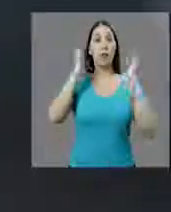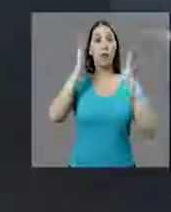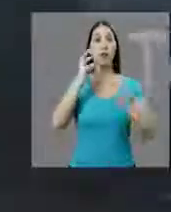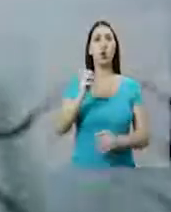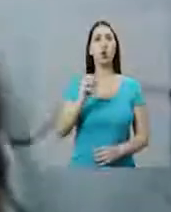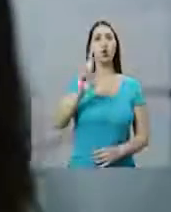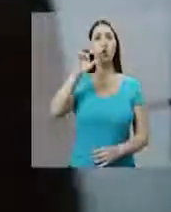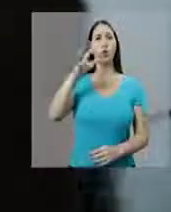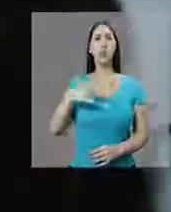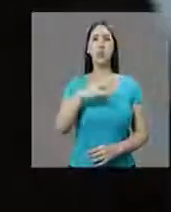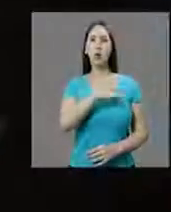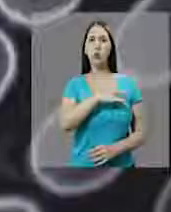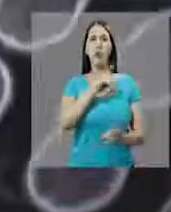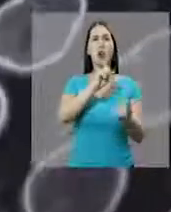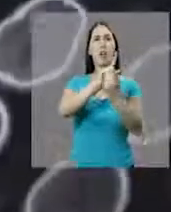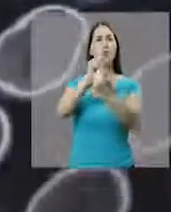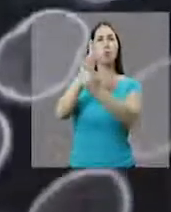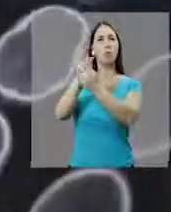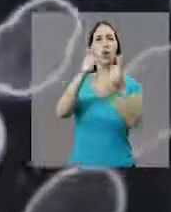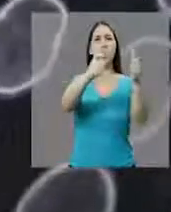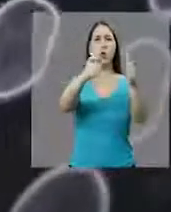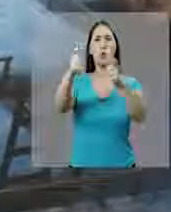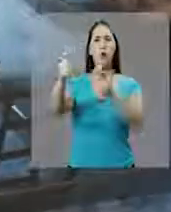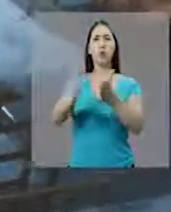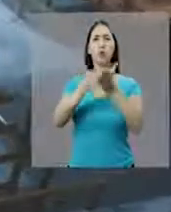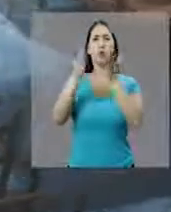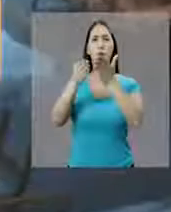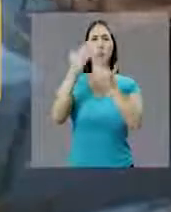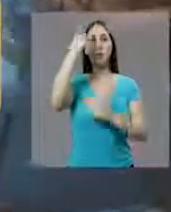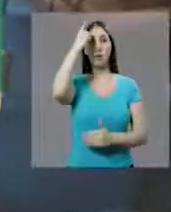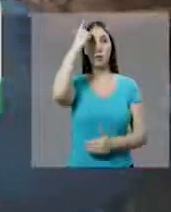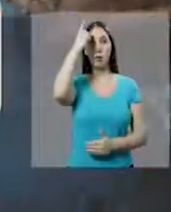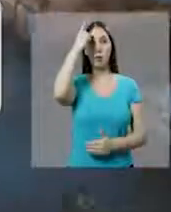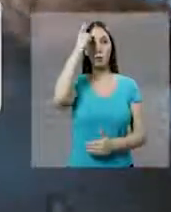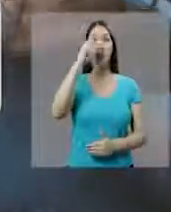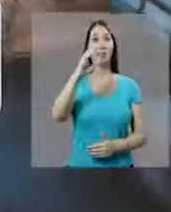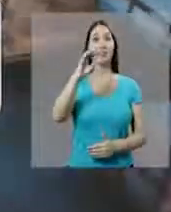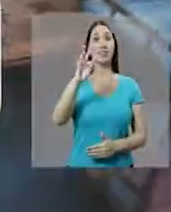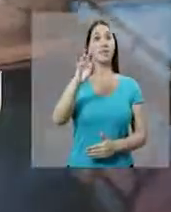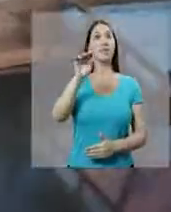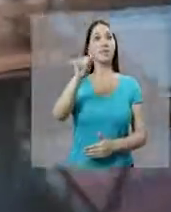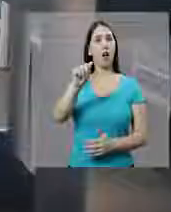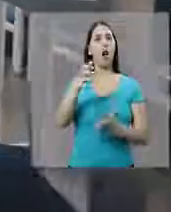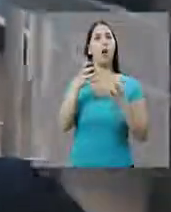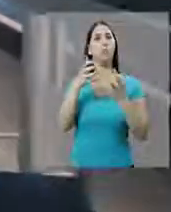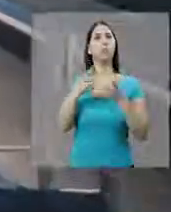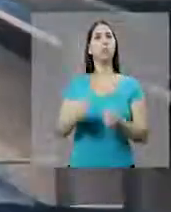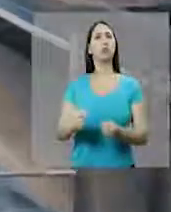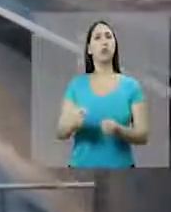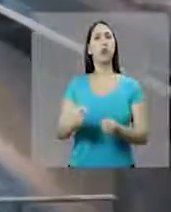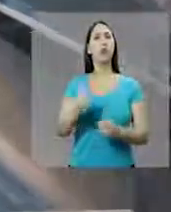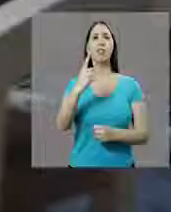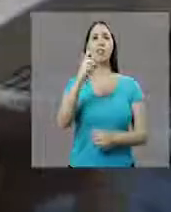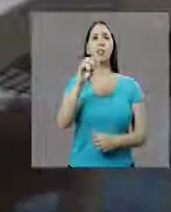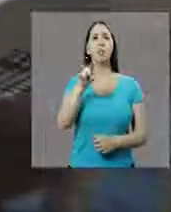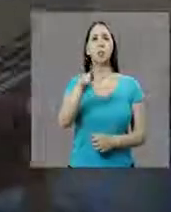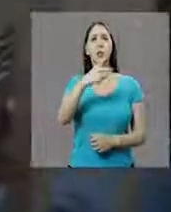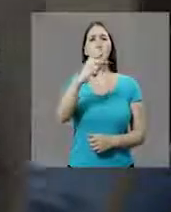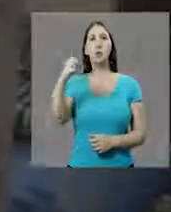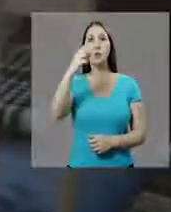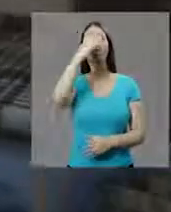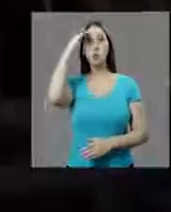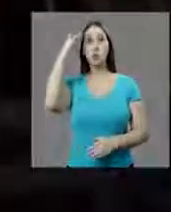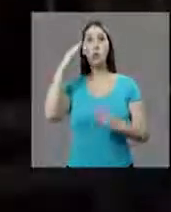Doutor Saúde, para atender nos bairros mais carentes de São Paulo. Centros temporários de acolhimento, CTAs, que abrigaram